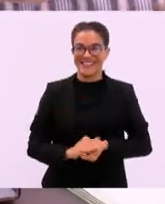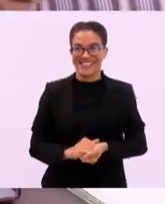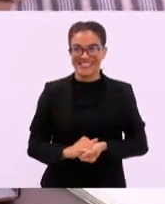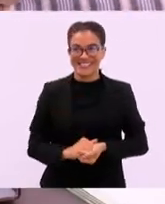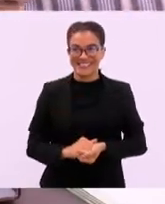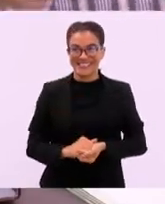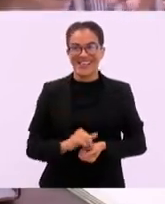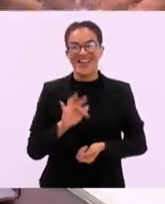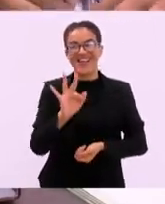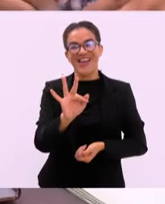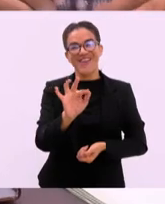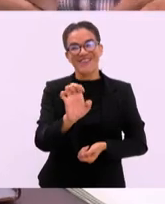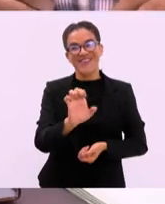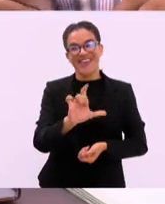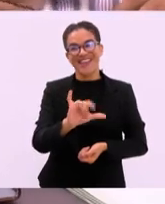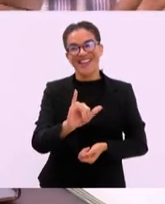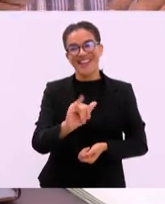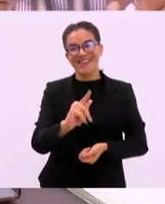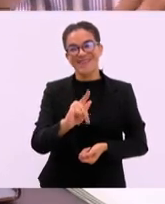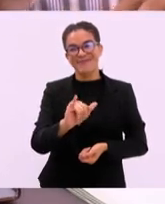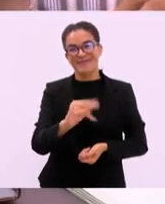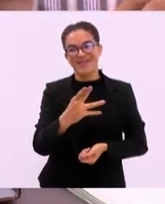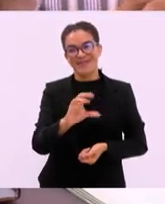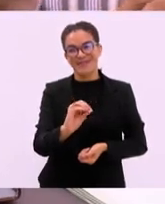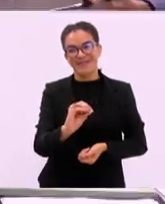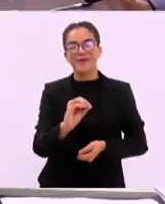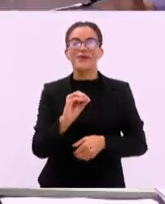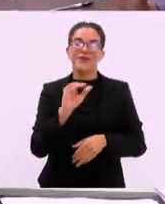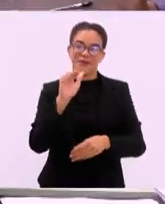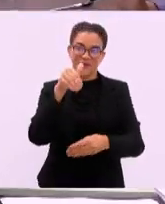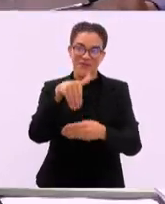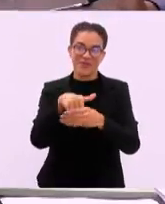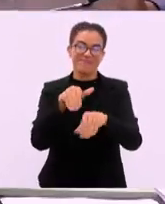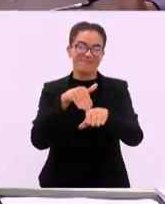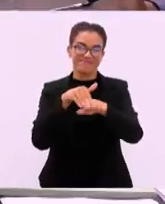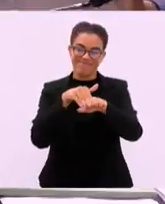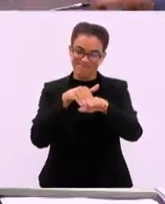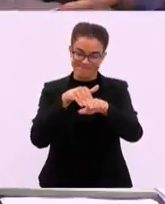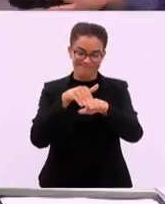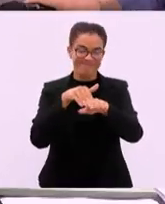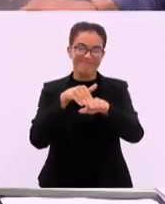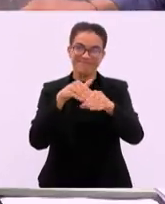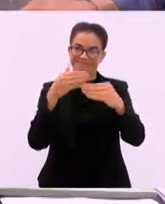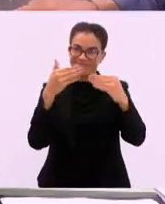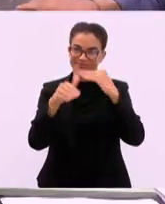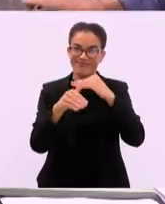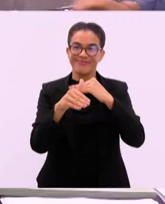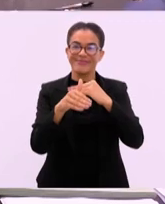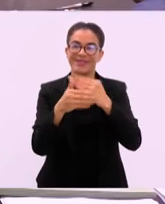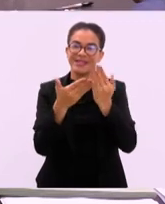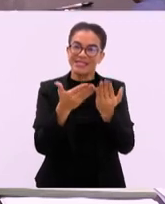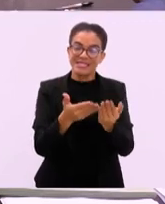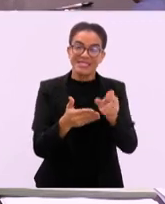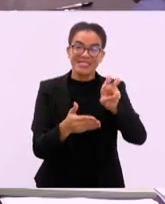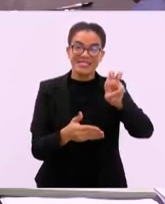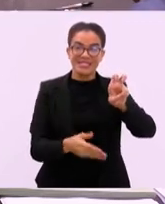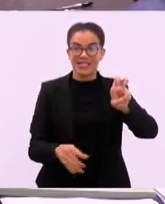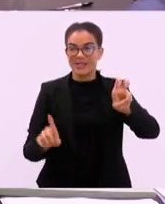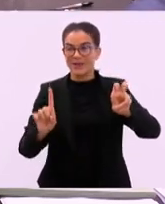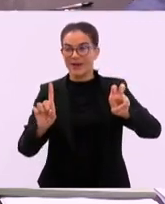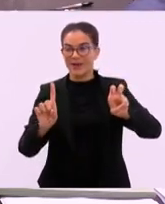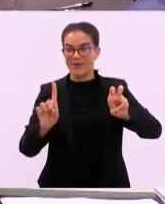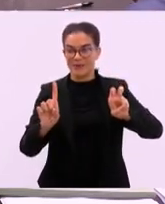o Filipinho. Era o Filipinho. Um voto em divergência pela inconstitucionalidade do deputado Luiz Paulo. Proclama o resultado por